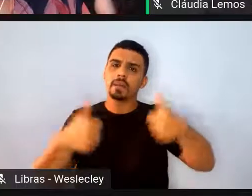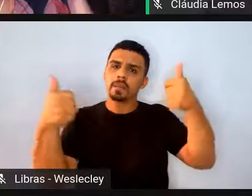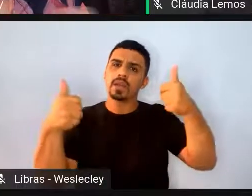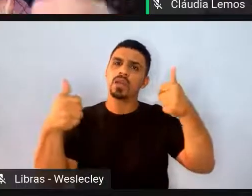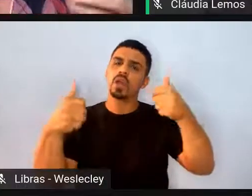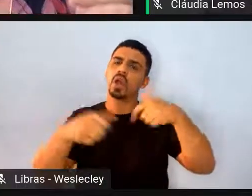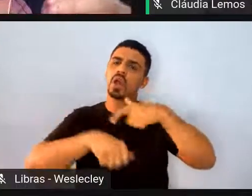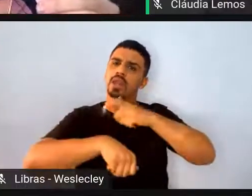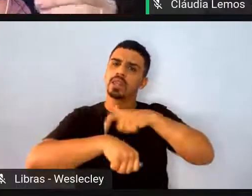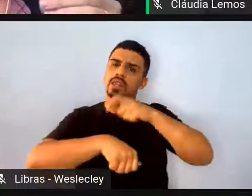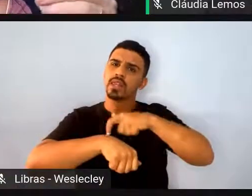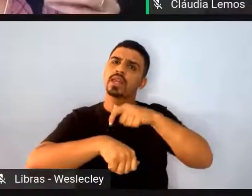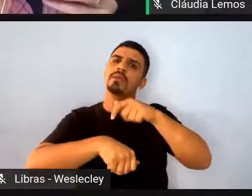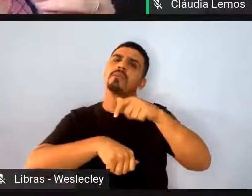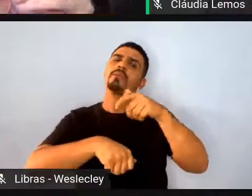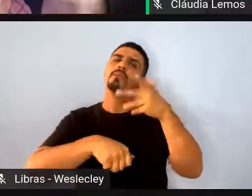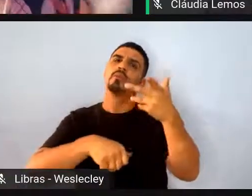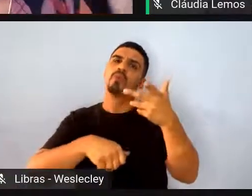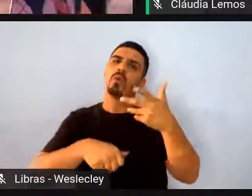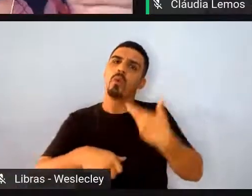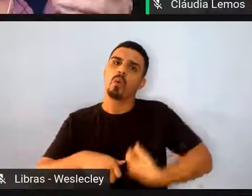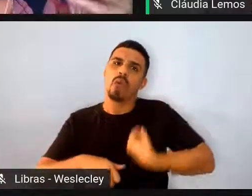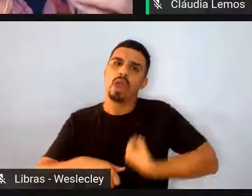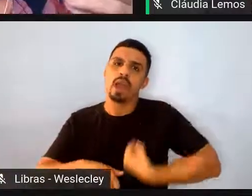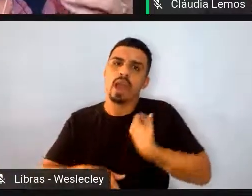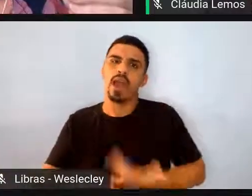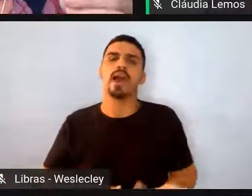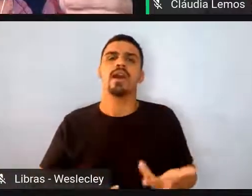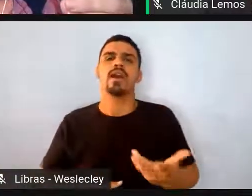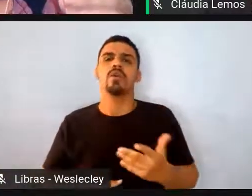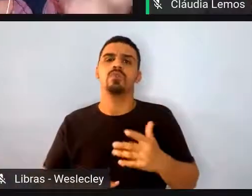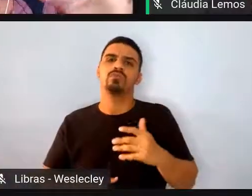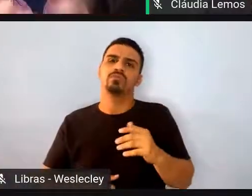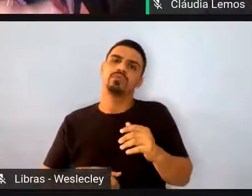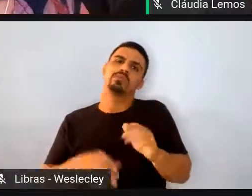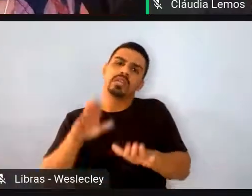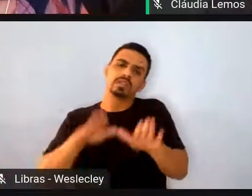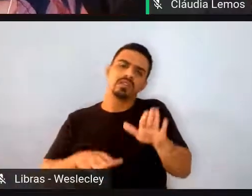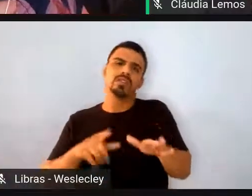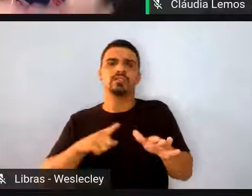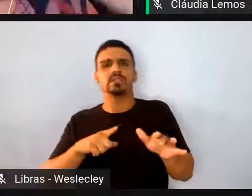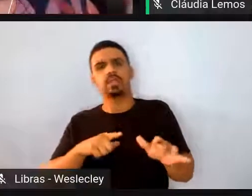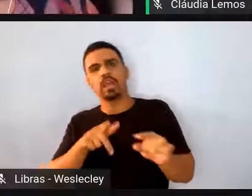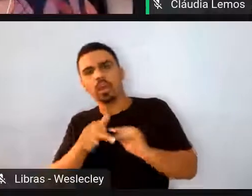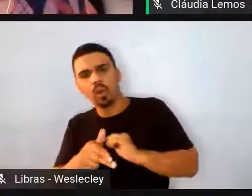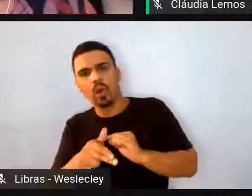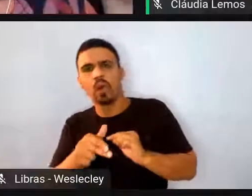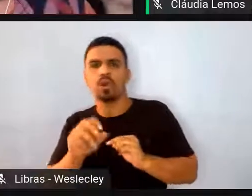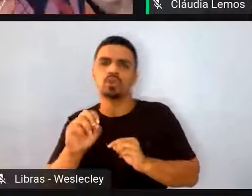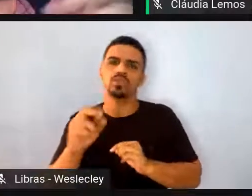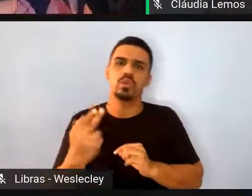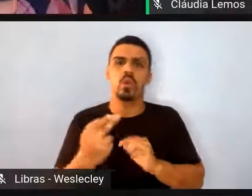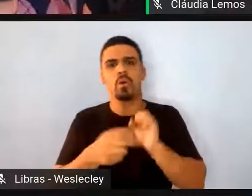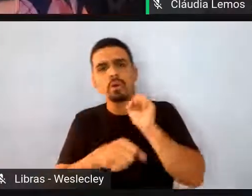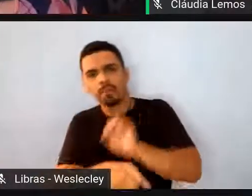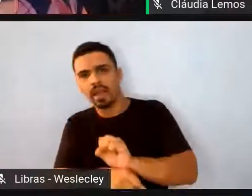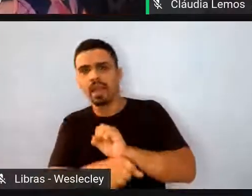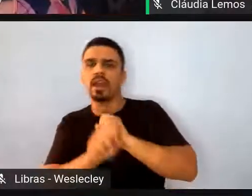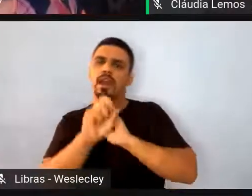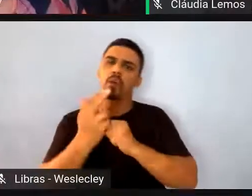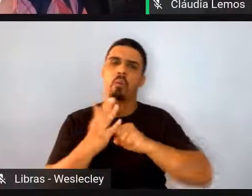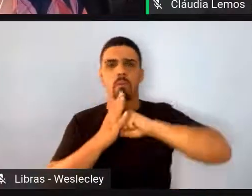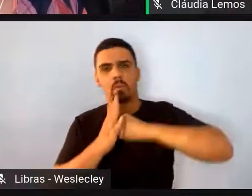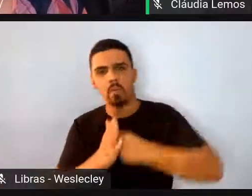tempo real, mesmo que às vezes tenha algum tipo de interferência sobre o processo legislativo em